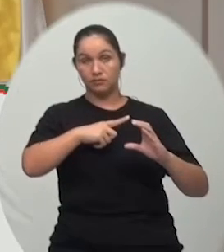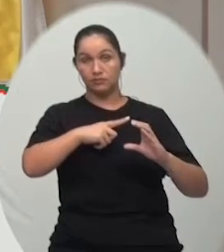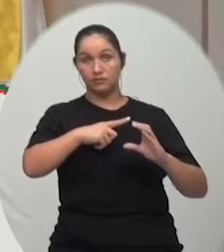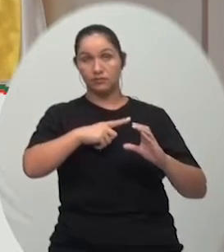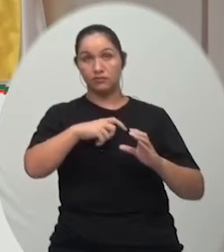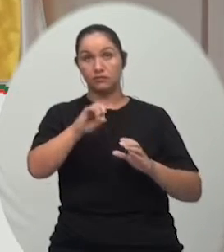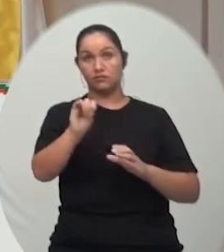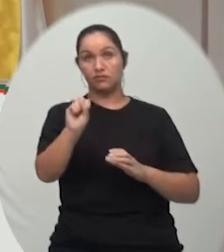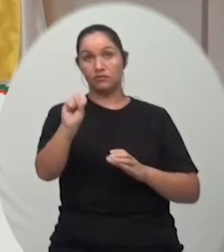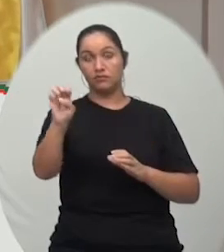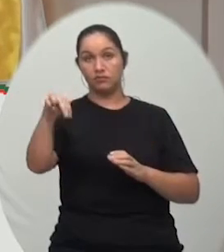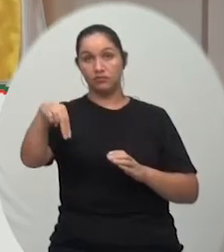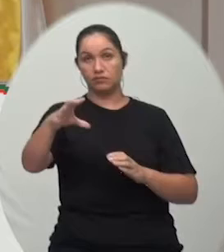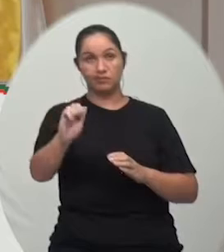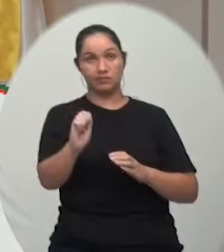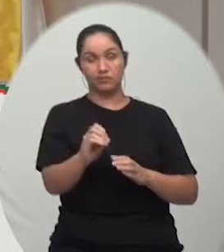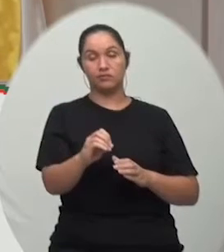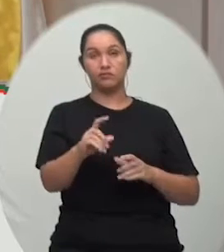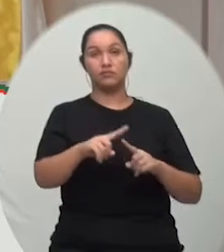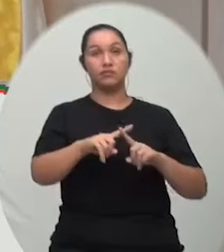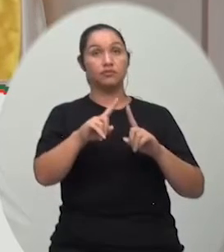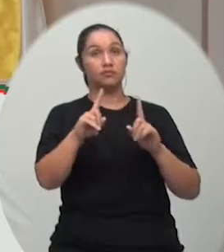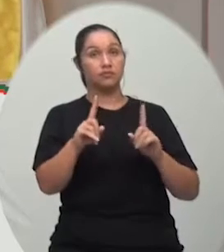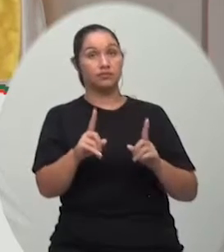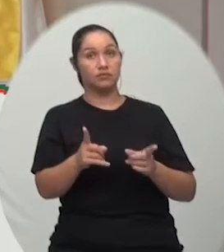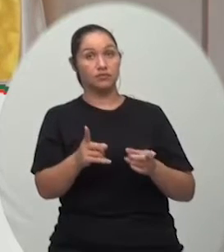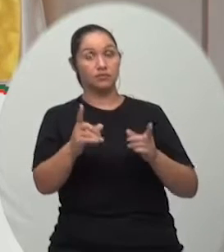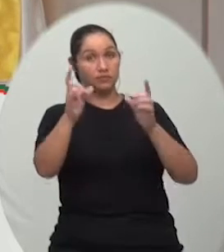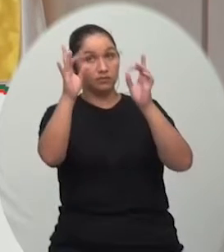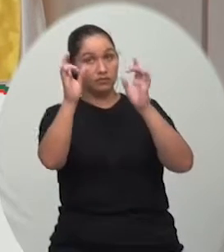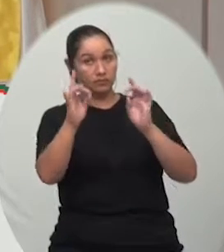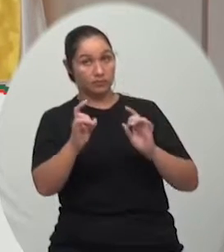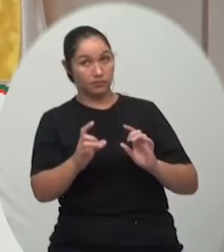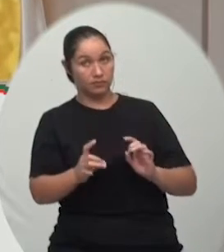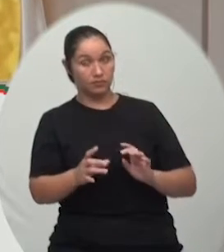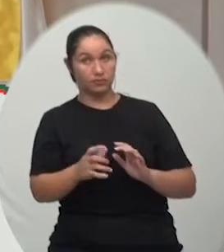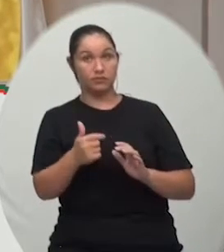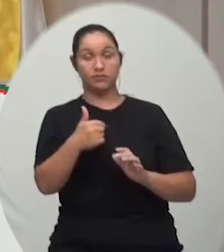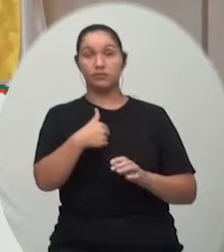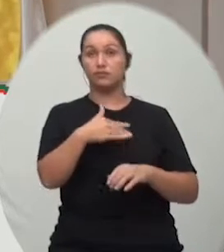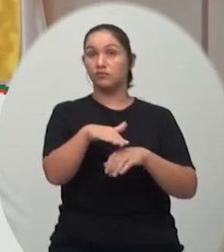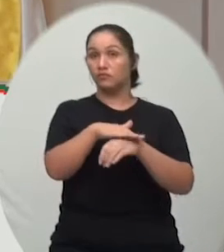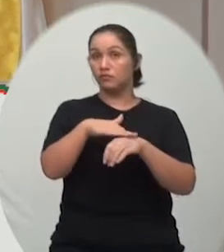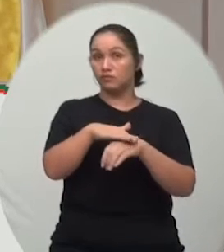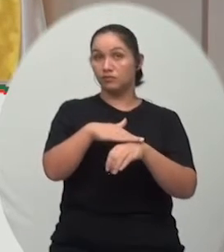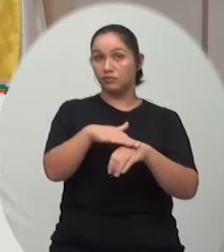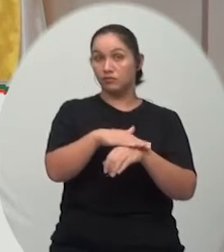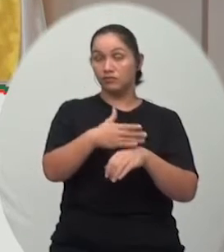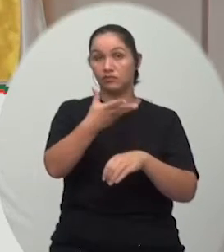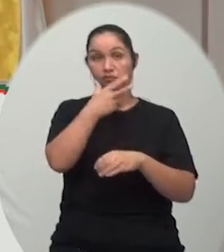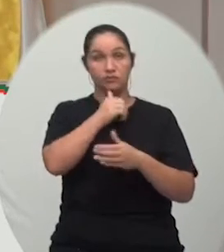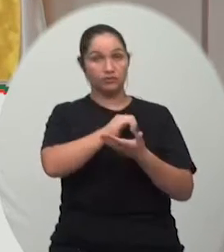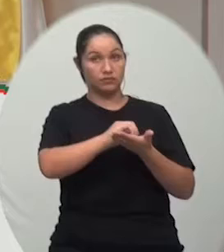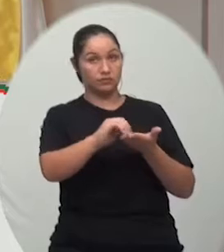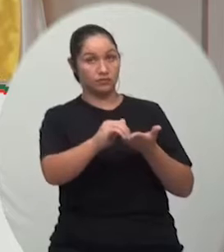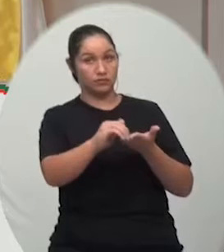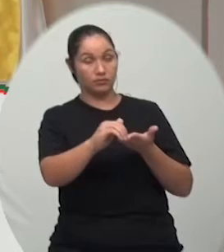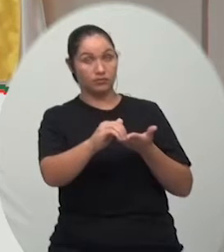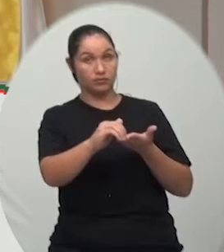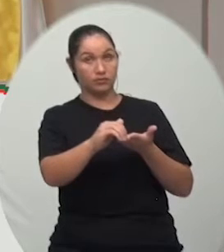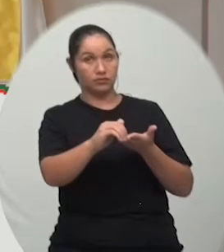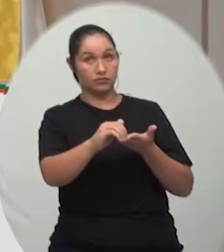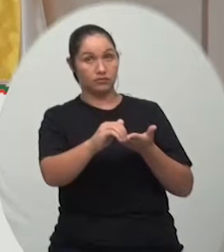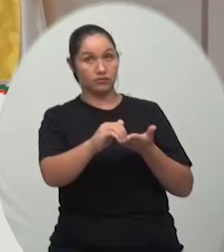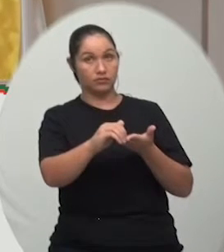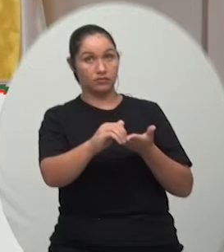do IPTU, ela vai receber a isenção do IPTU. Isso aqui especificamente, e eu estava conversando com o secretário da Assistência